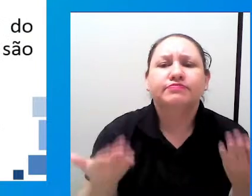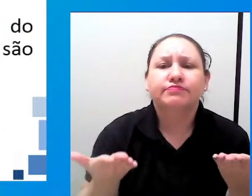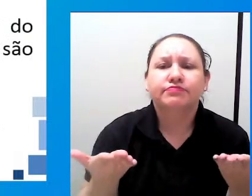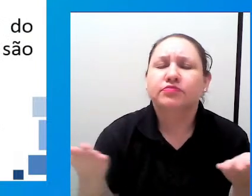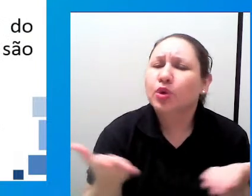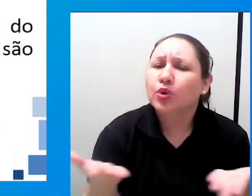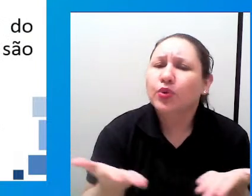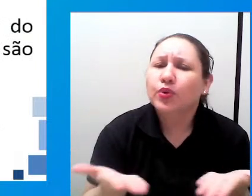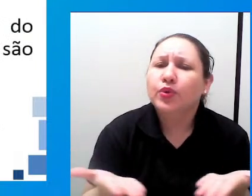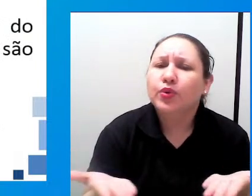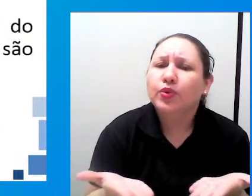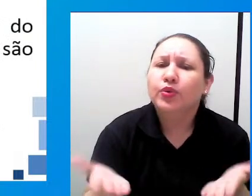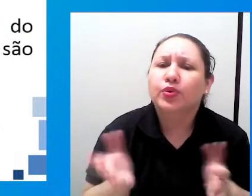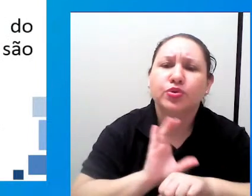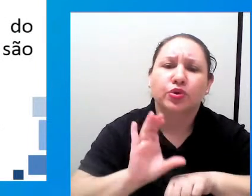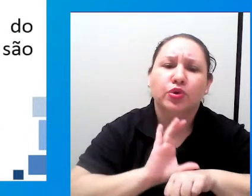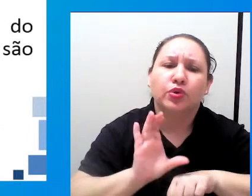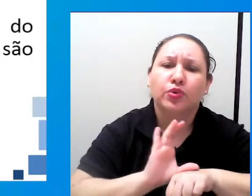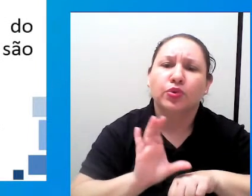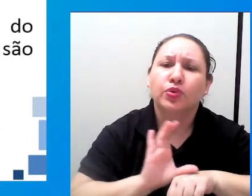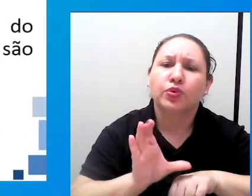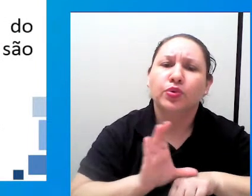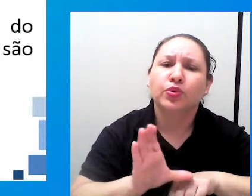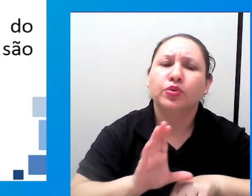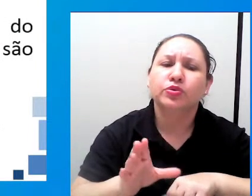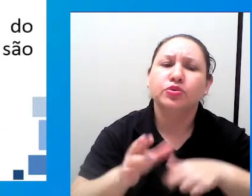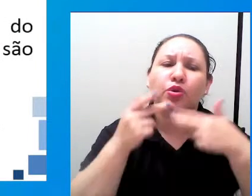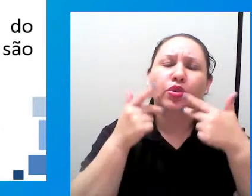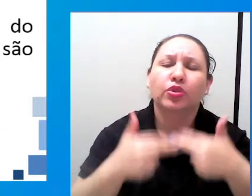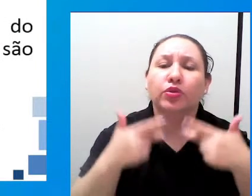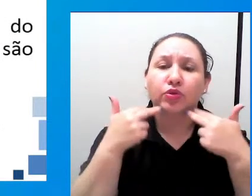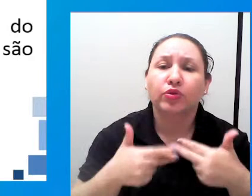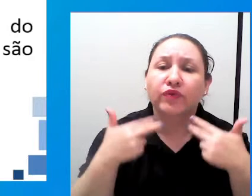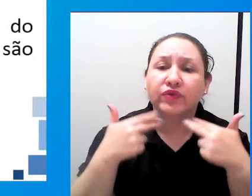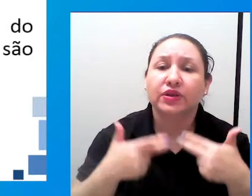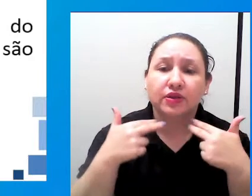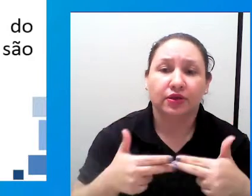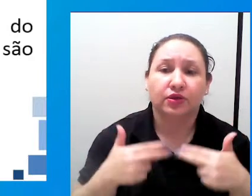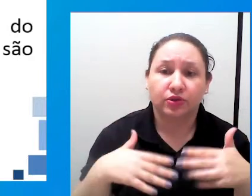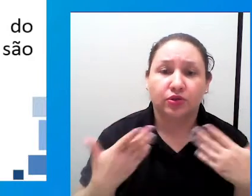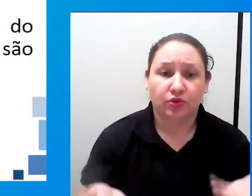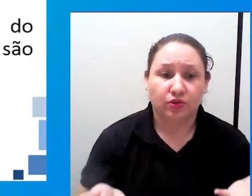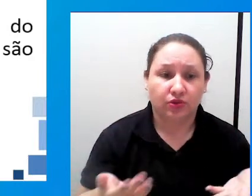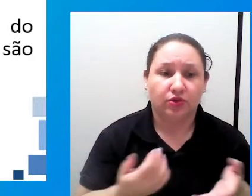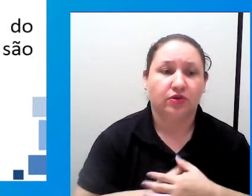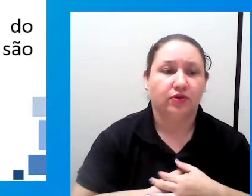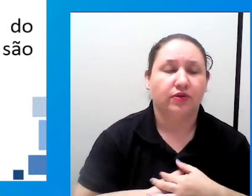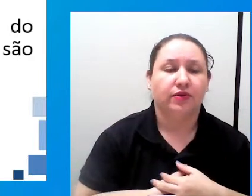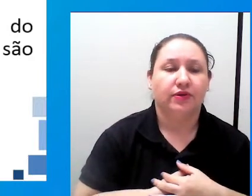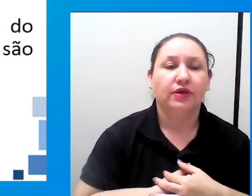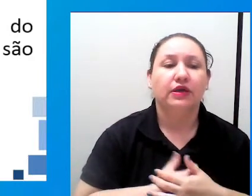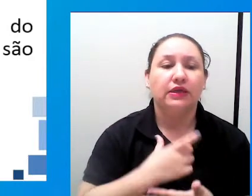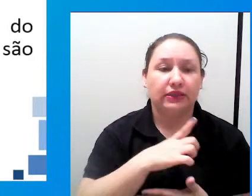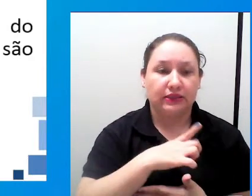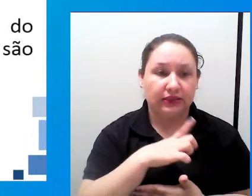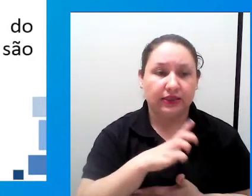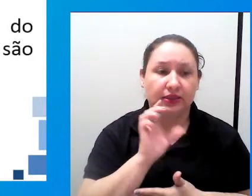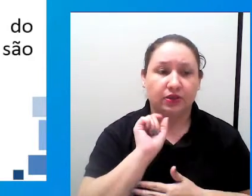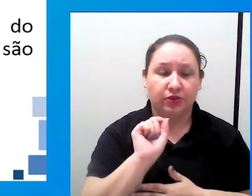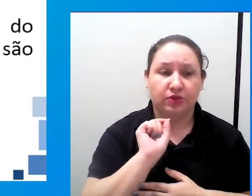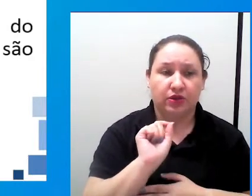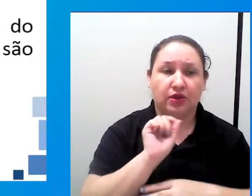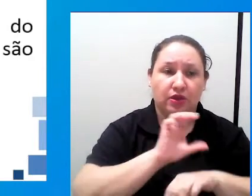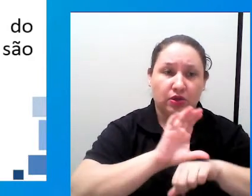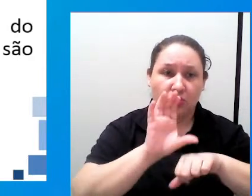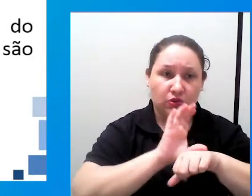Atualmente, nós, como a gente já vinha extensionando através de projetos integradores, quando a gente foi